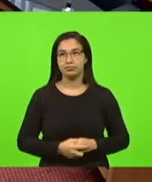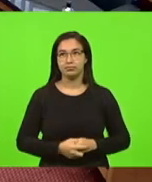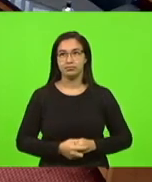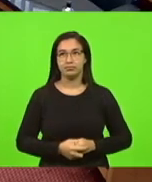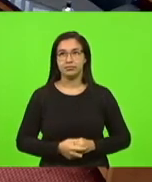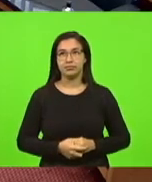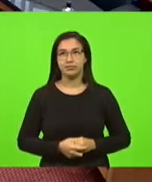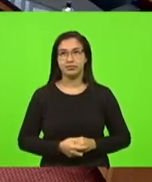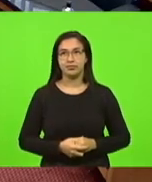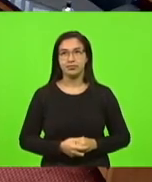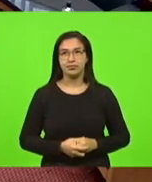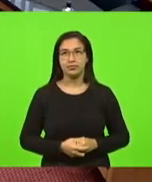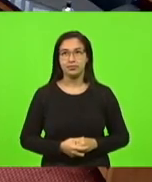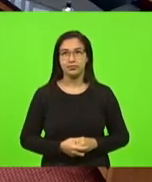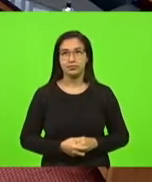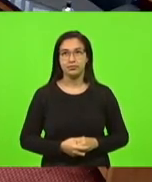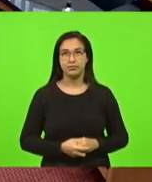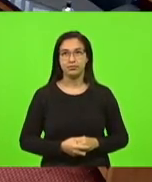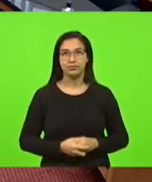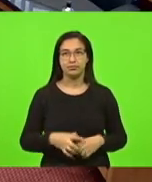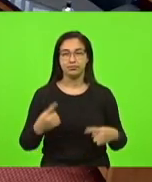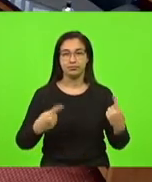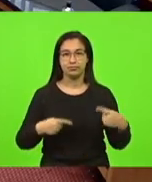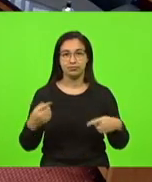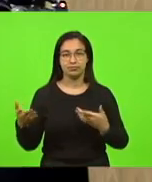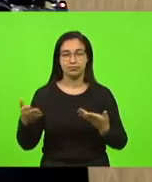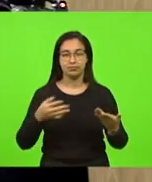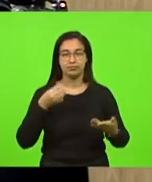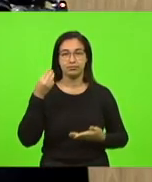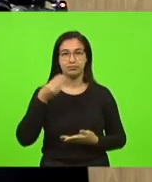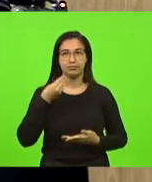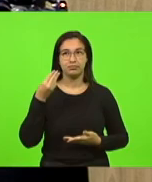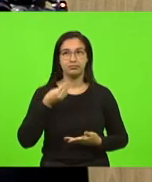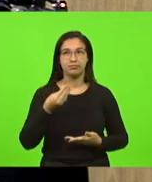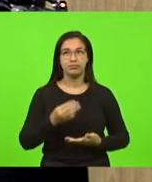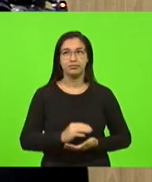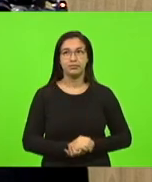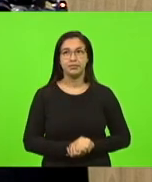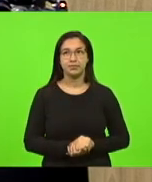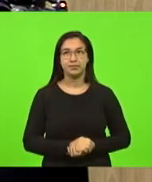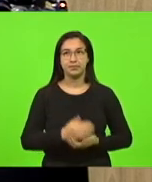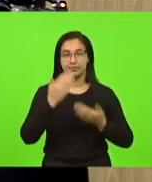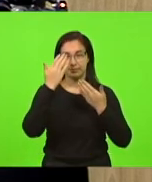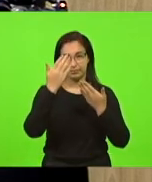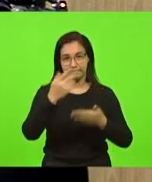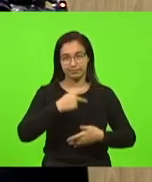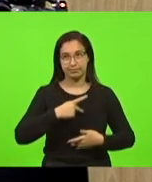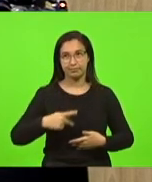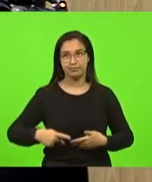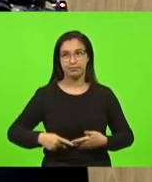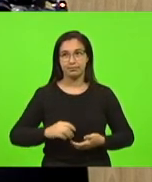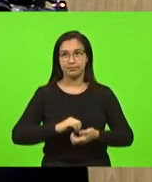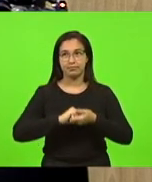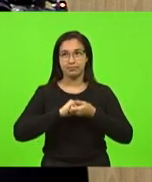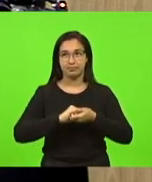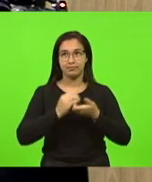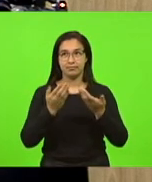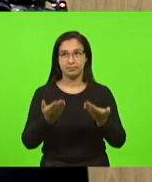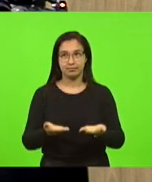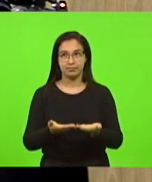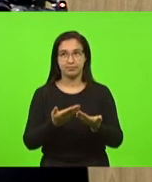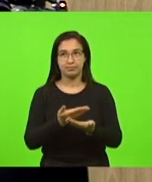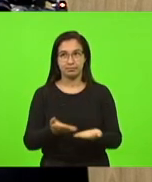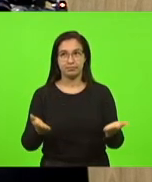Você está ajudando. Para discutir, com a palavra, o deputado Márcio Machado. Obrigado, presidente. Cumprimento Vossa Excelência, os demais